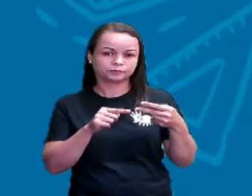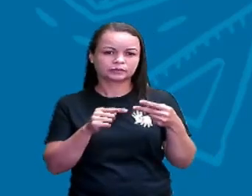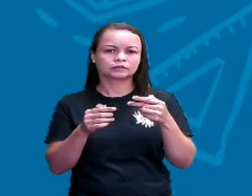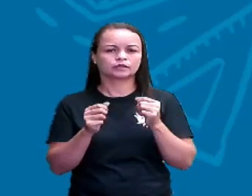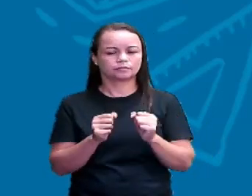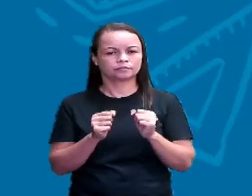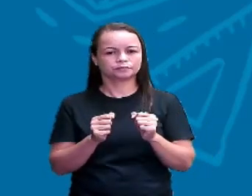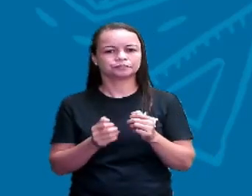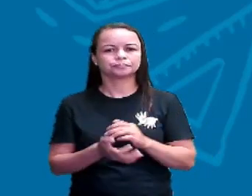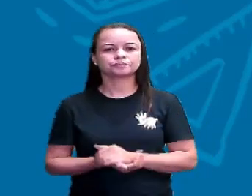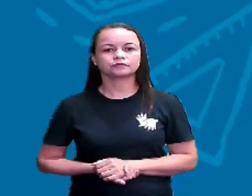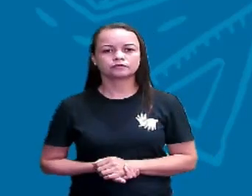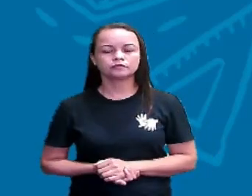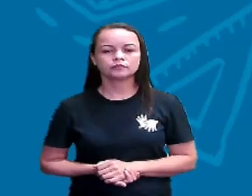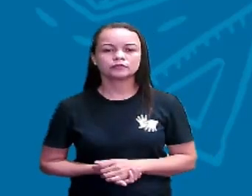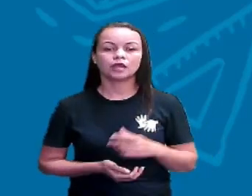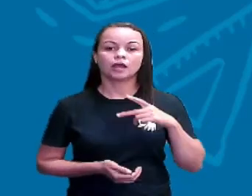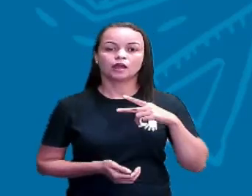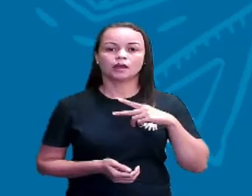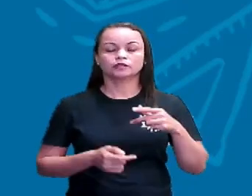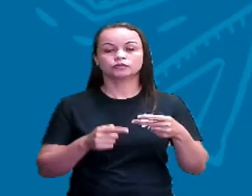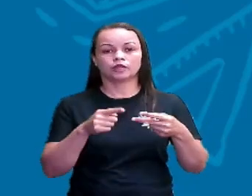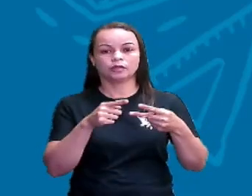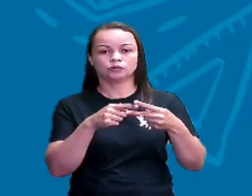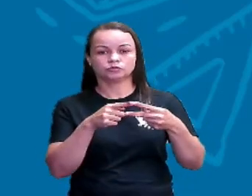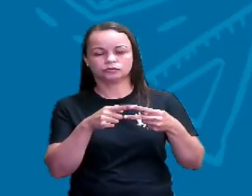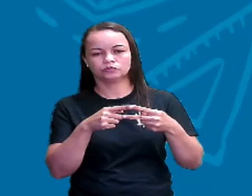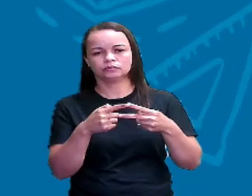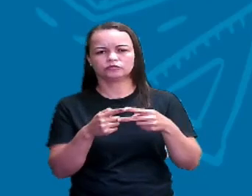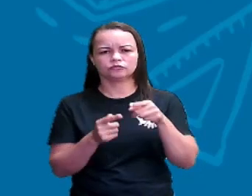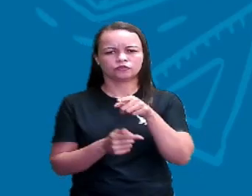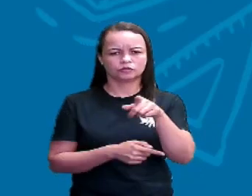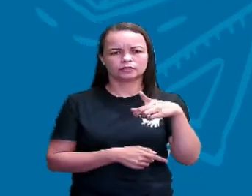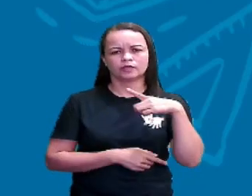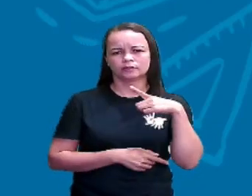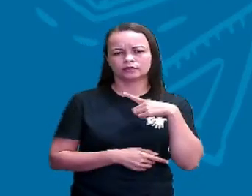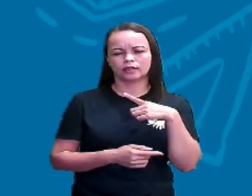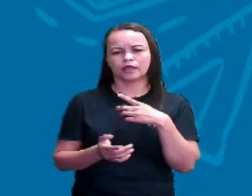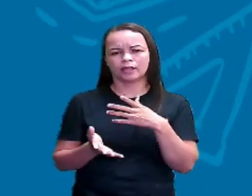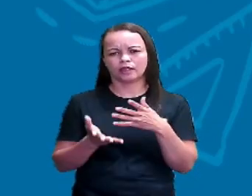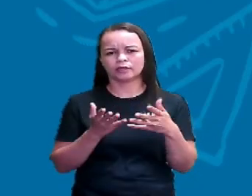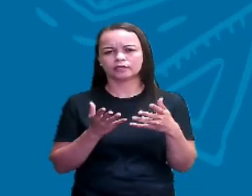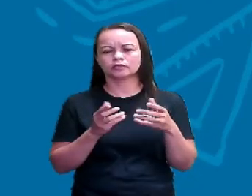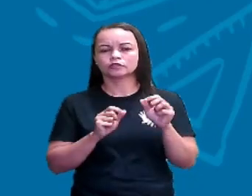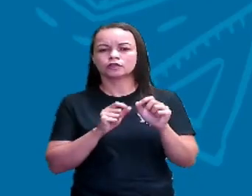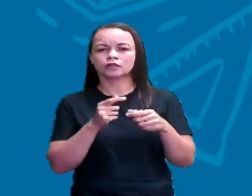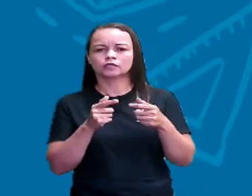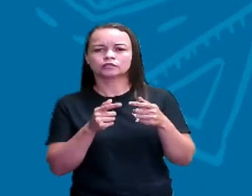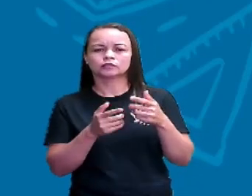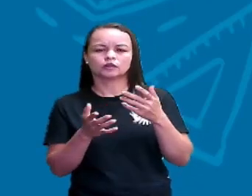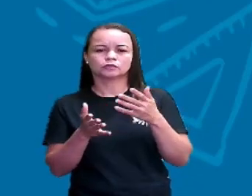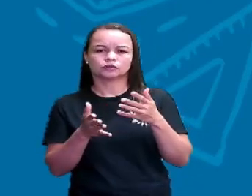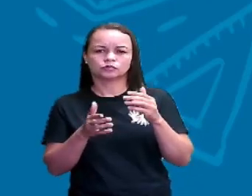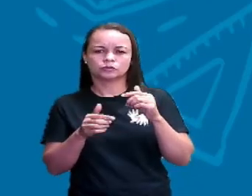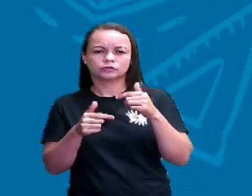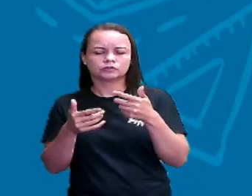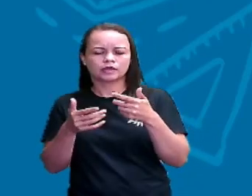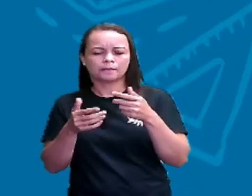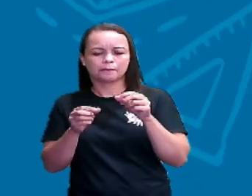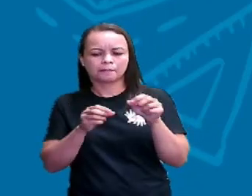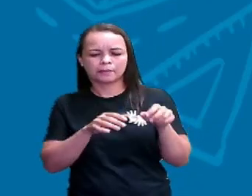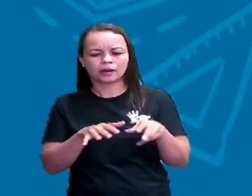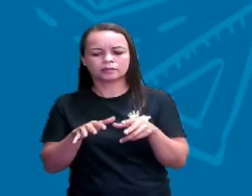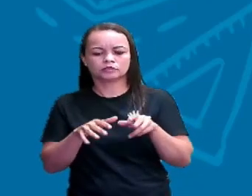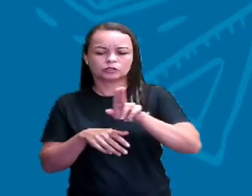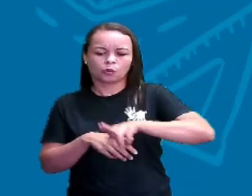dois sentidos. E aí eu tenho, ó, ustedes tienen hambre, ou mañana ustedes saldrán temprano, e aí